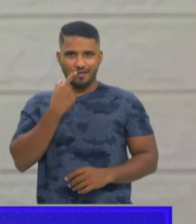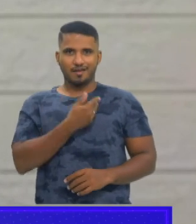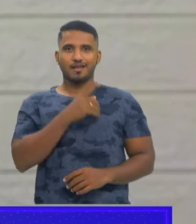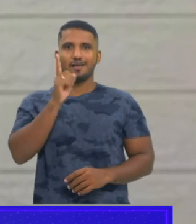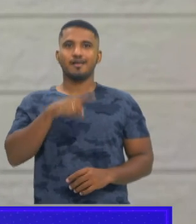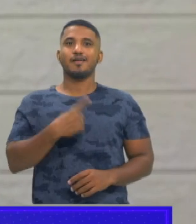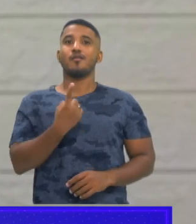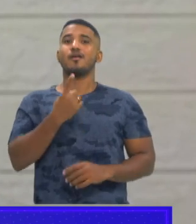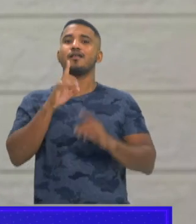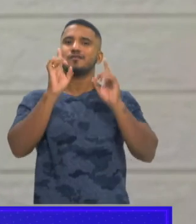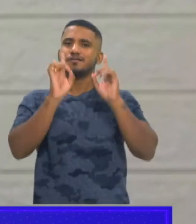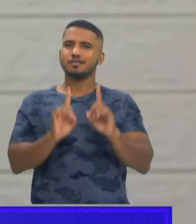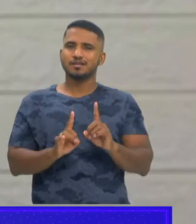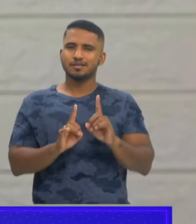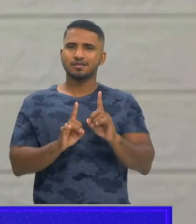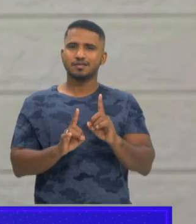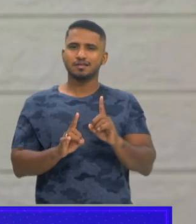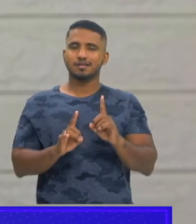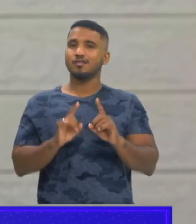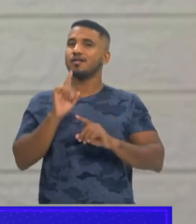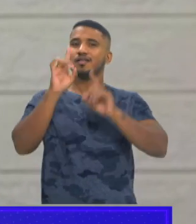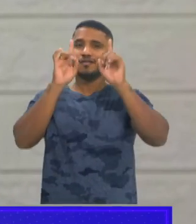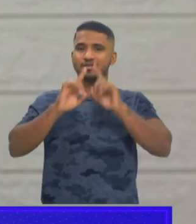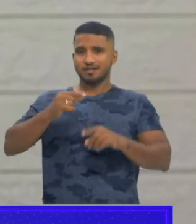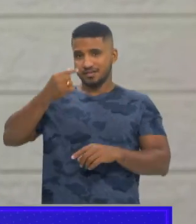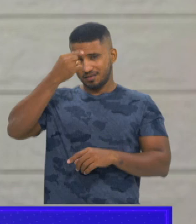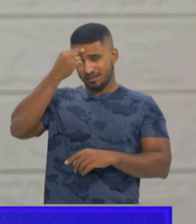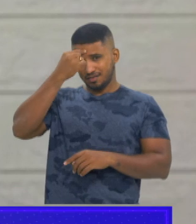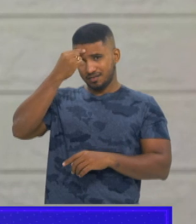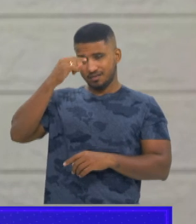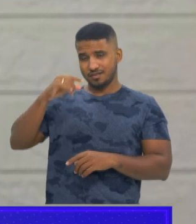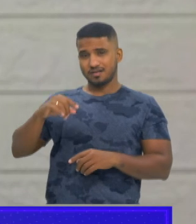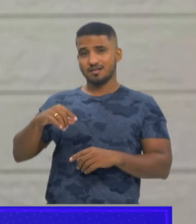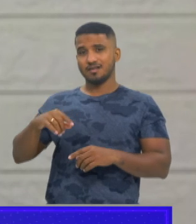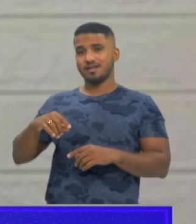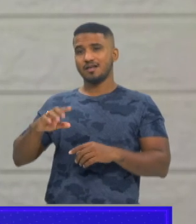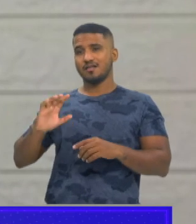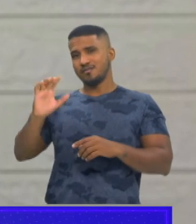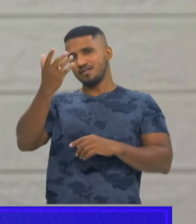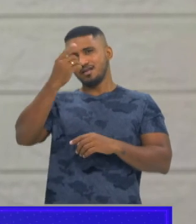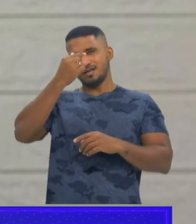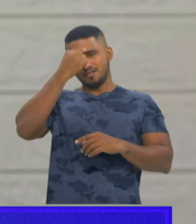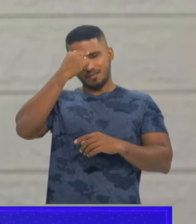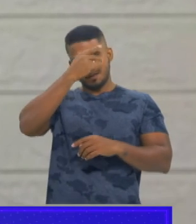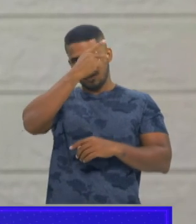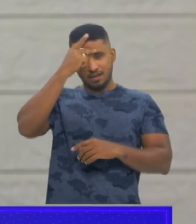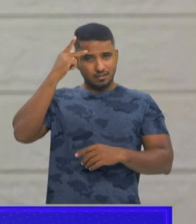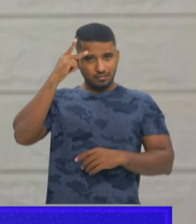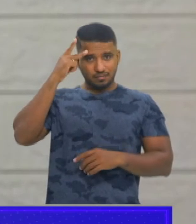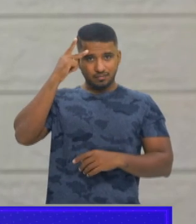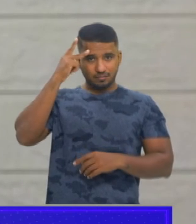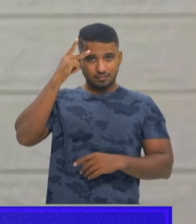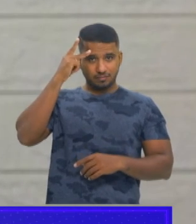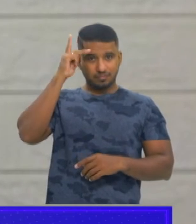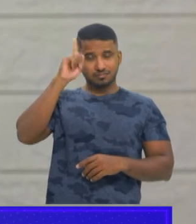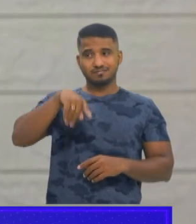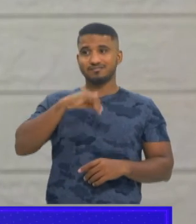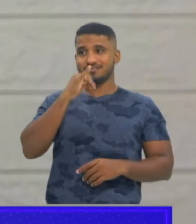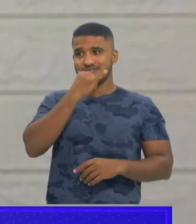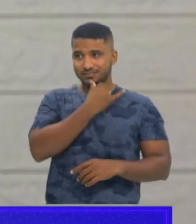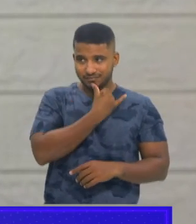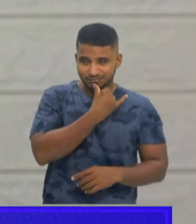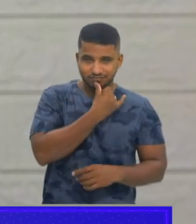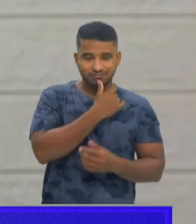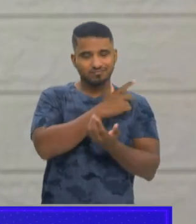de uma deficiência intelectual que afeta a mente das pessoas. E o que é lamentável, que muitas dessas